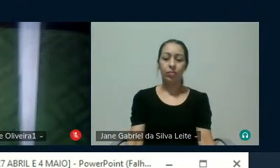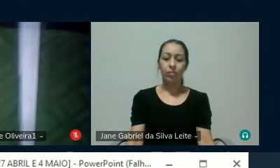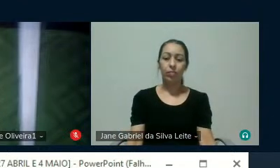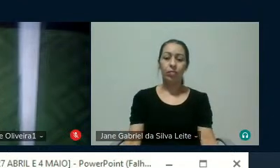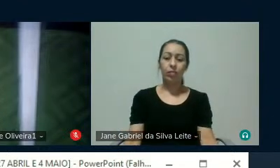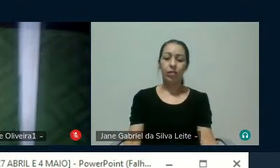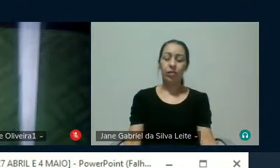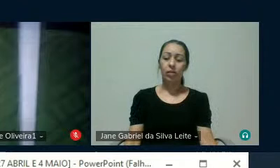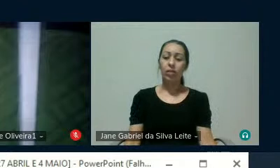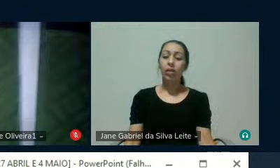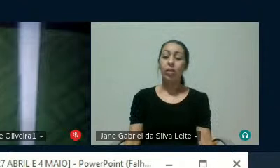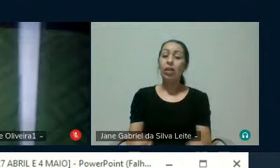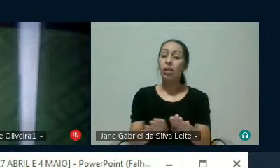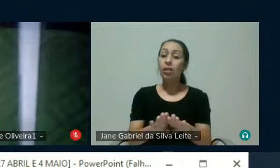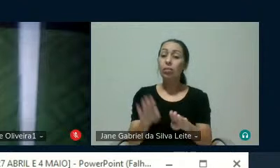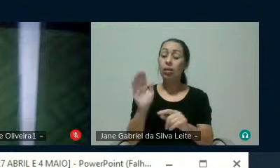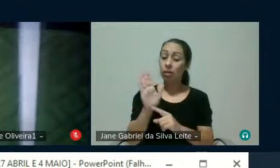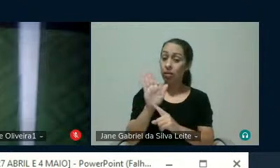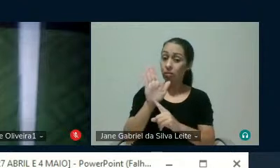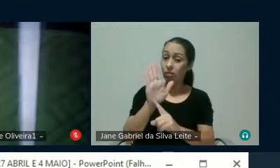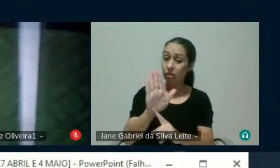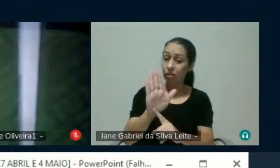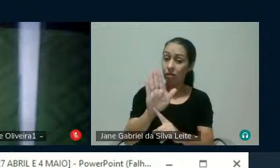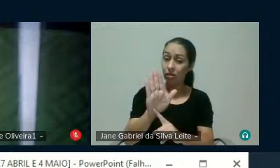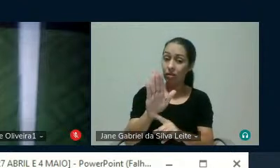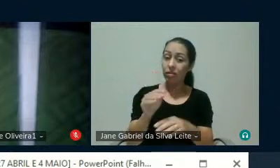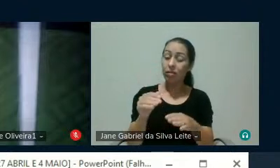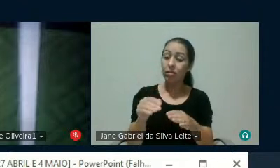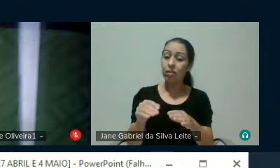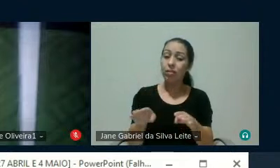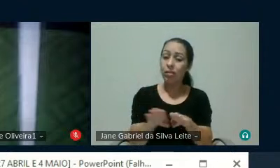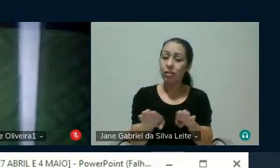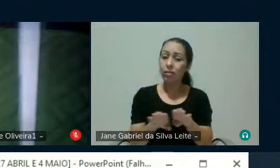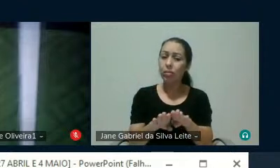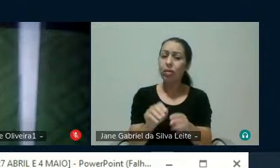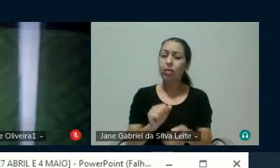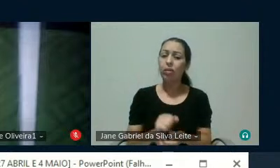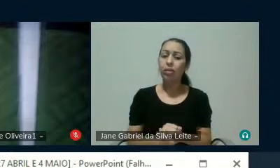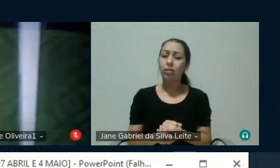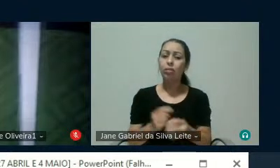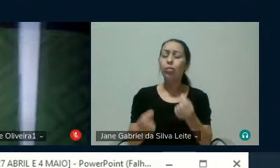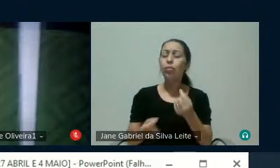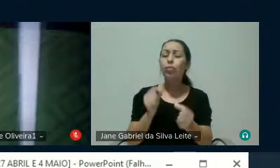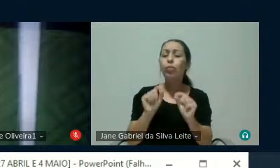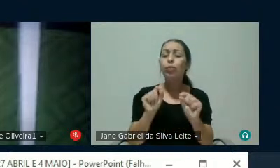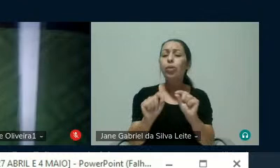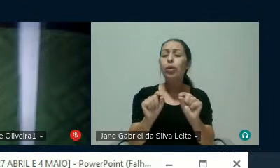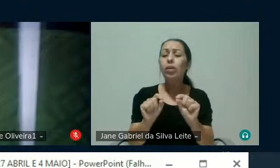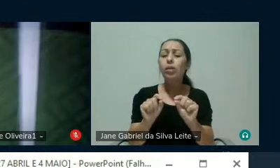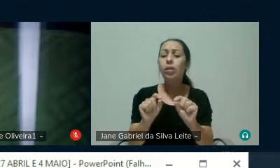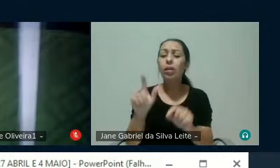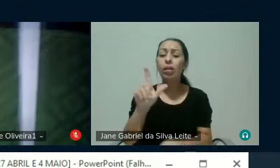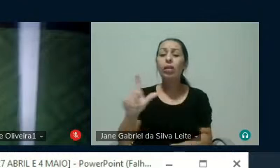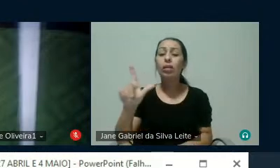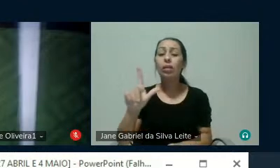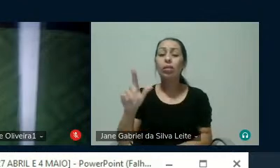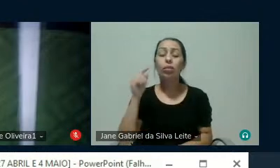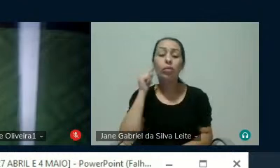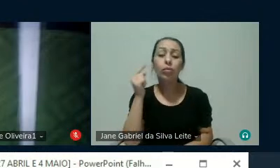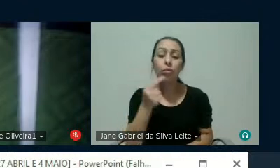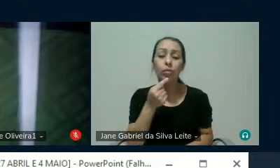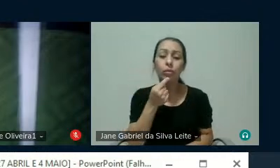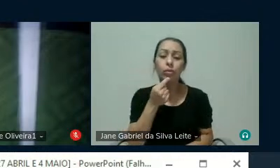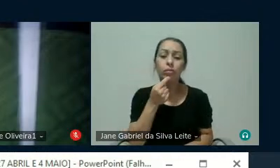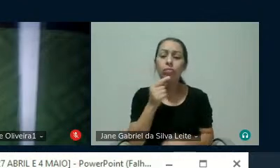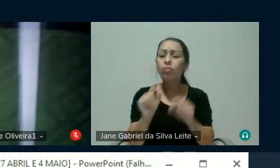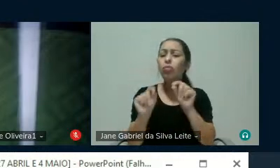Eu trago aqui mais um pouquinho, avançando mais um pouquinho, né, sobre o que é a literatura surda,